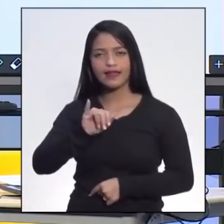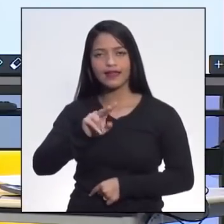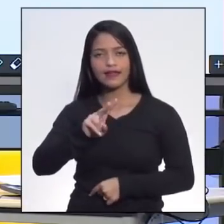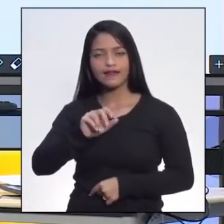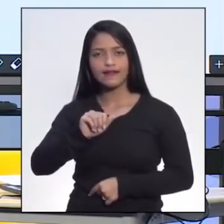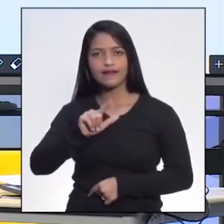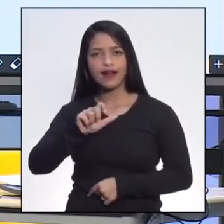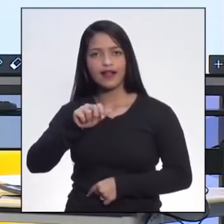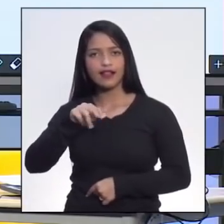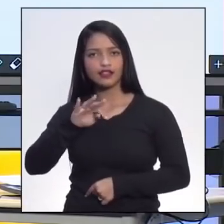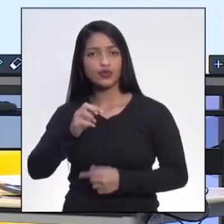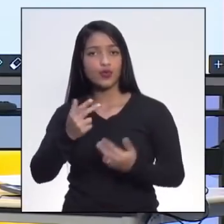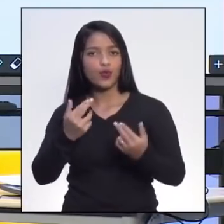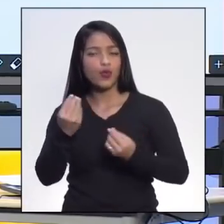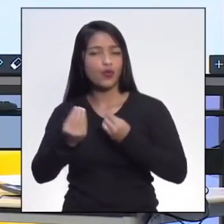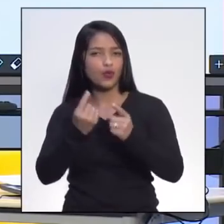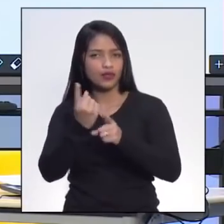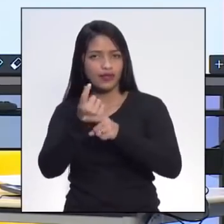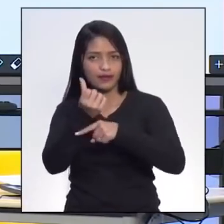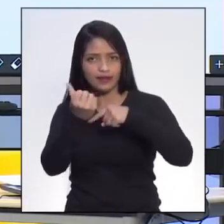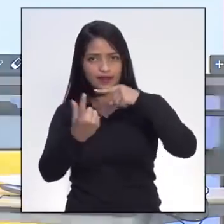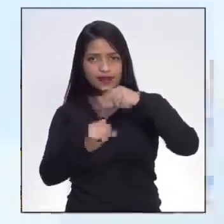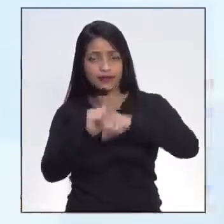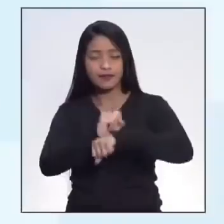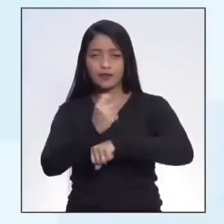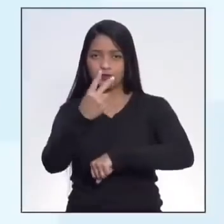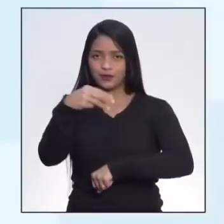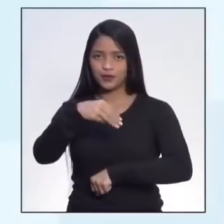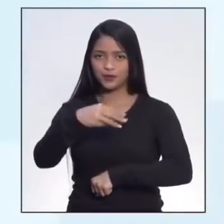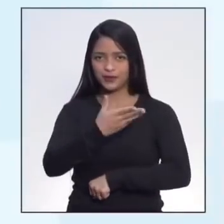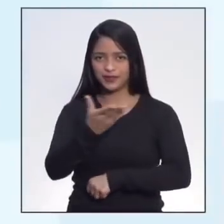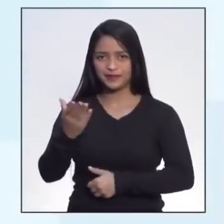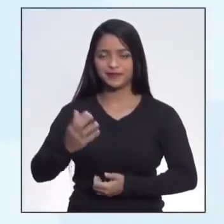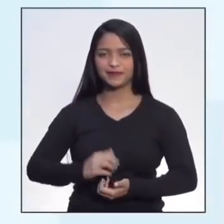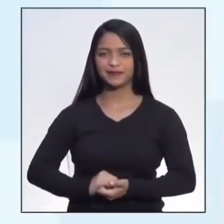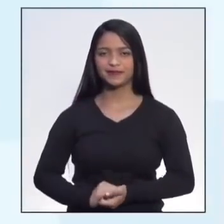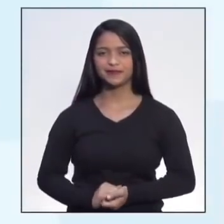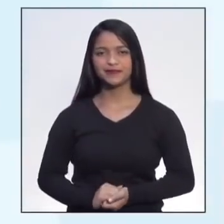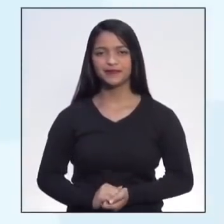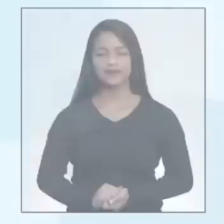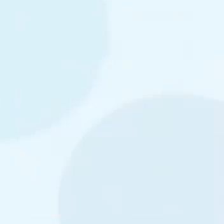a 6/10. 2 minutinhos para vocês.